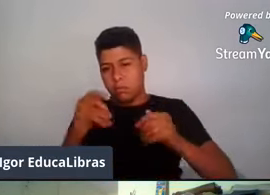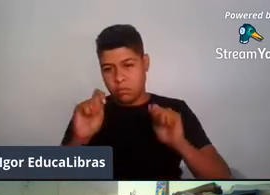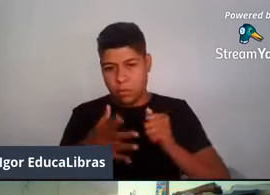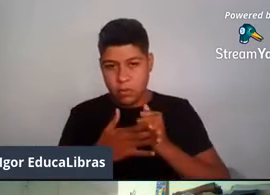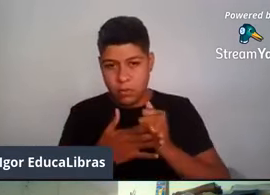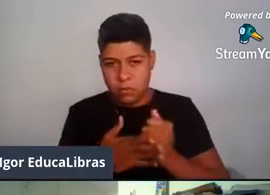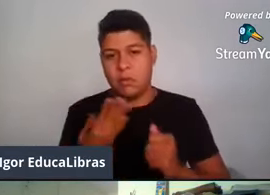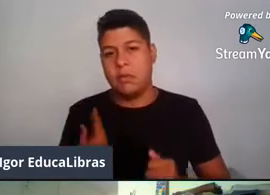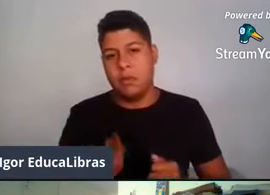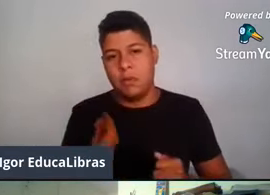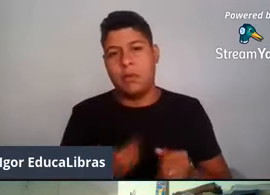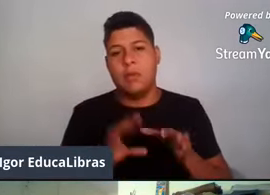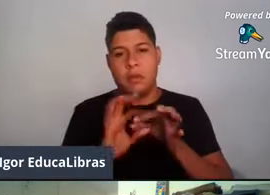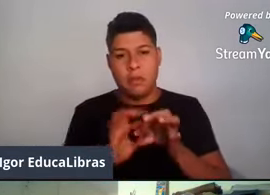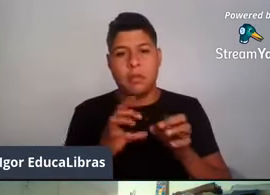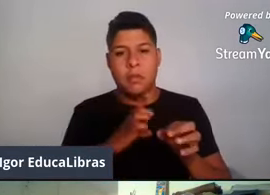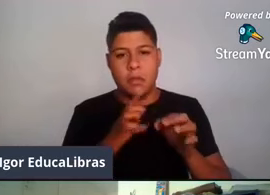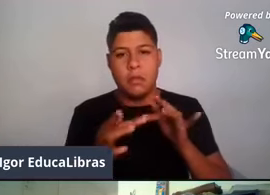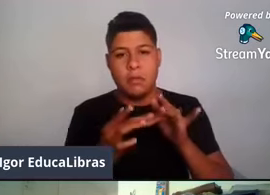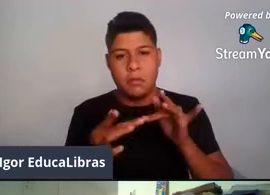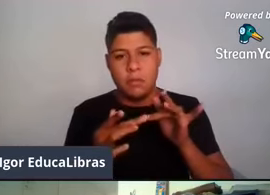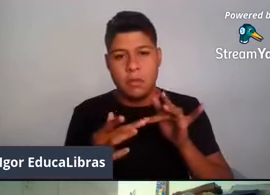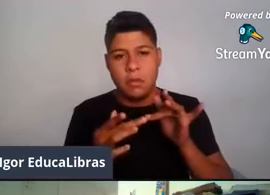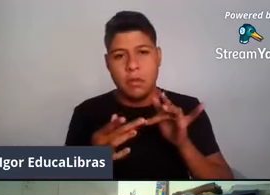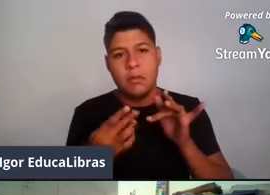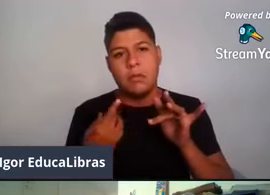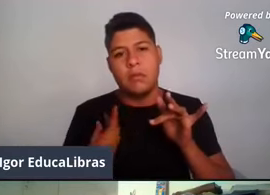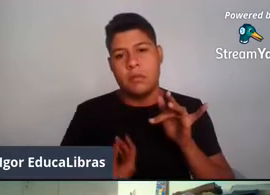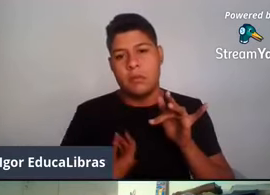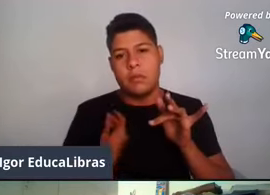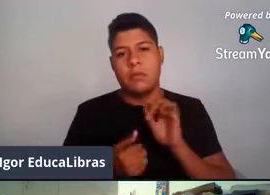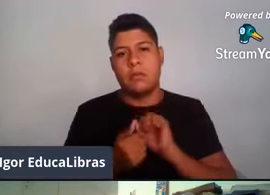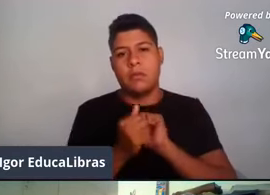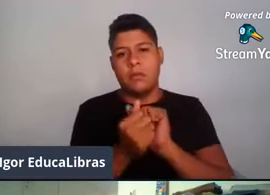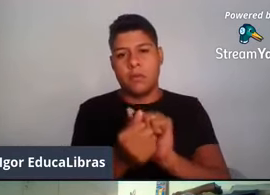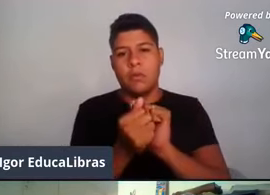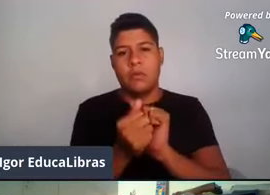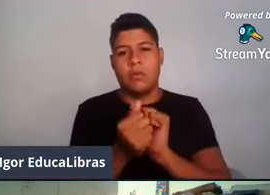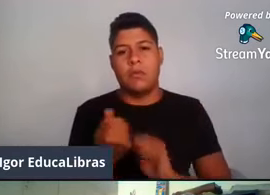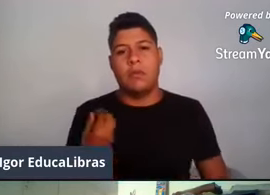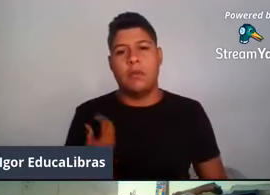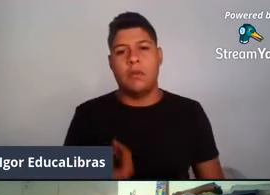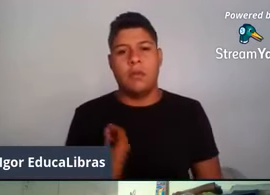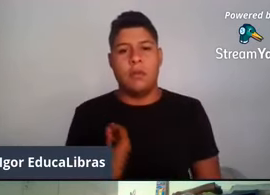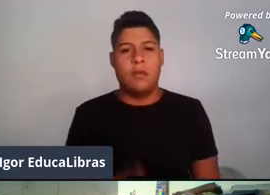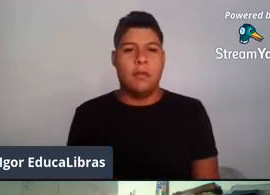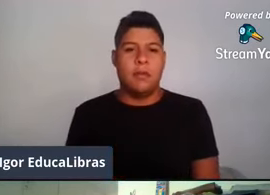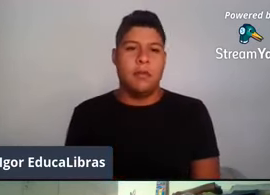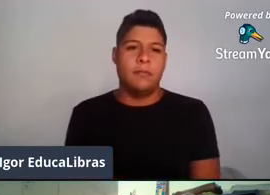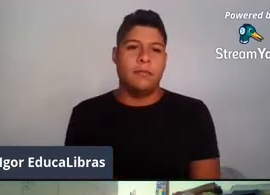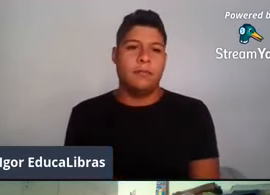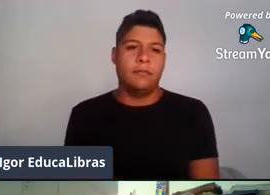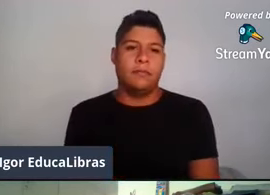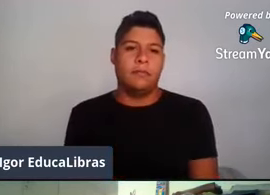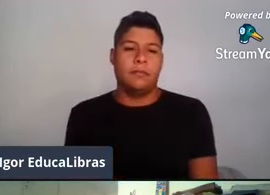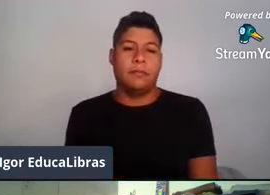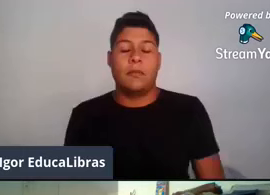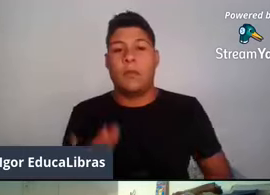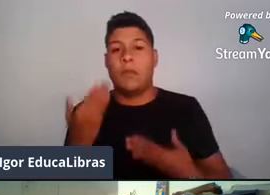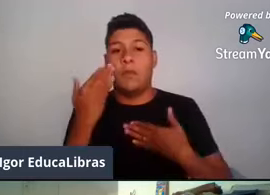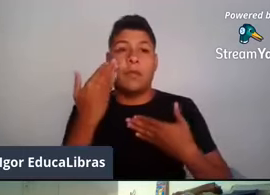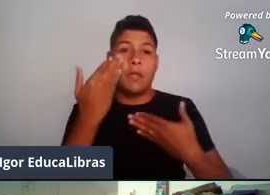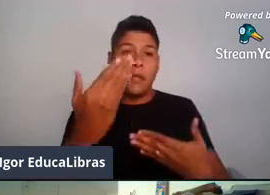estou à disposição. Você tem meus contatos. Tamo junto, como diz a moçada aí. Isso aí. Bom, muito